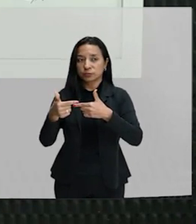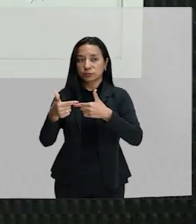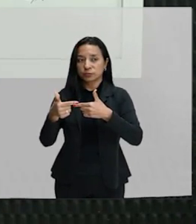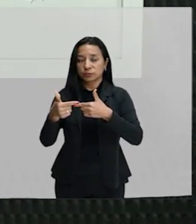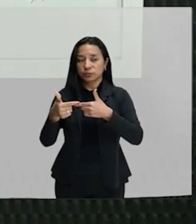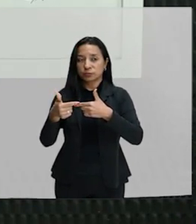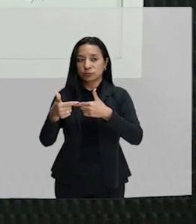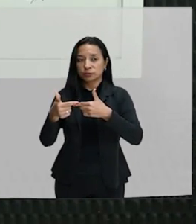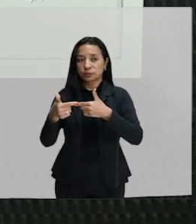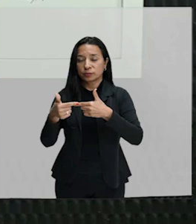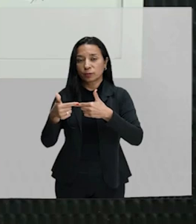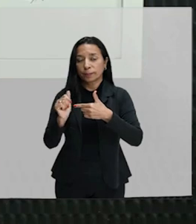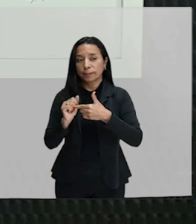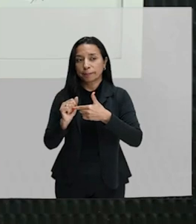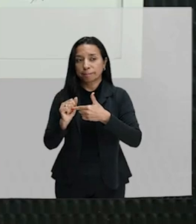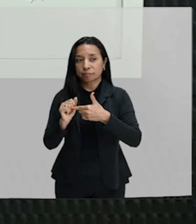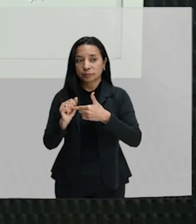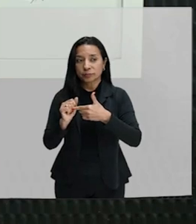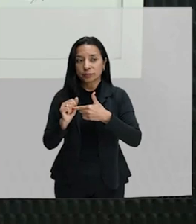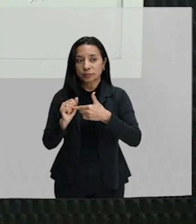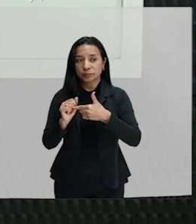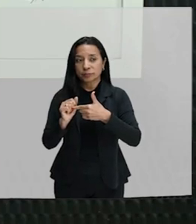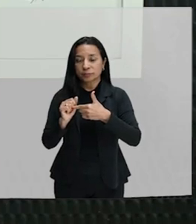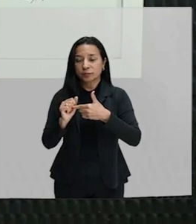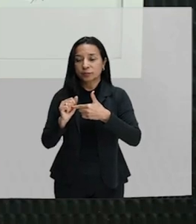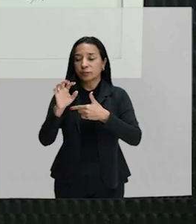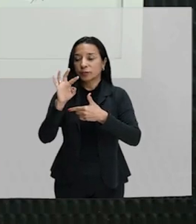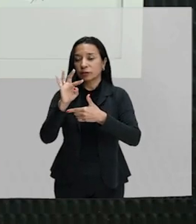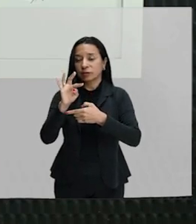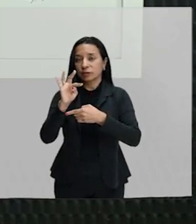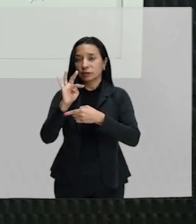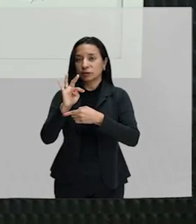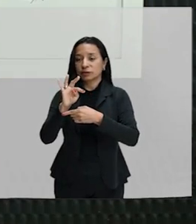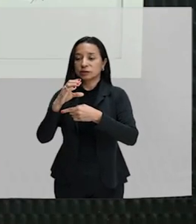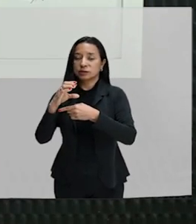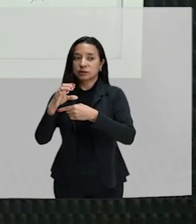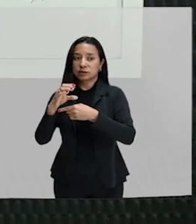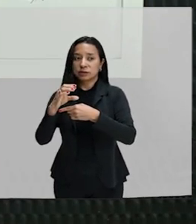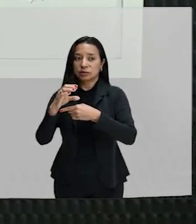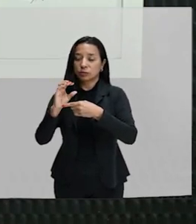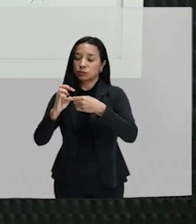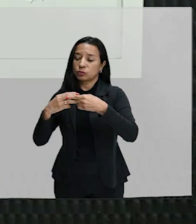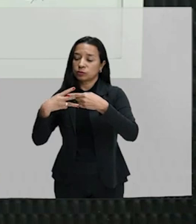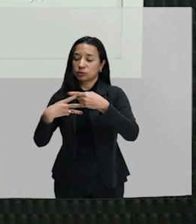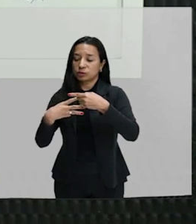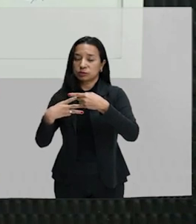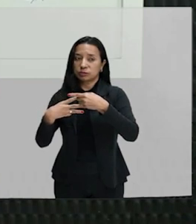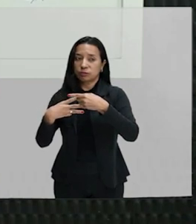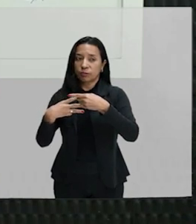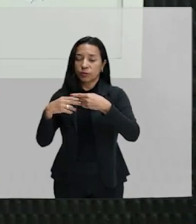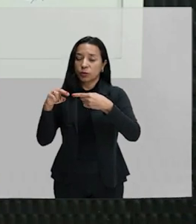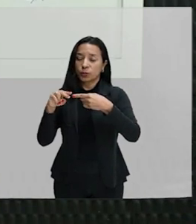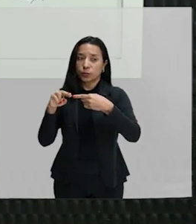ficar o seguinte ó temperatura em cé sobre 3 né 6 divido por 2 é 3 vai